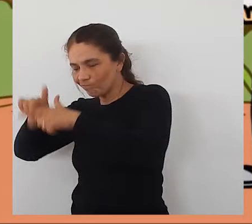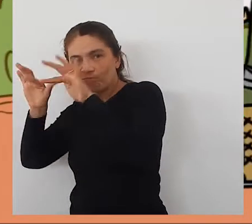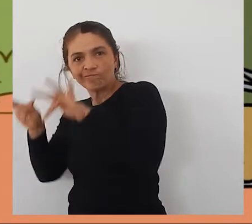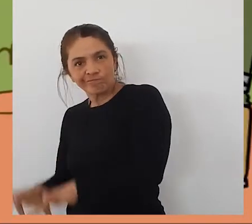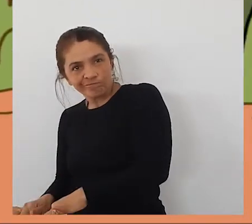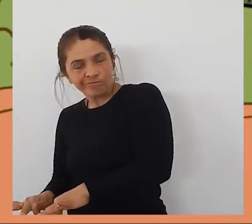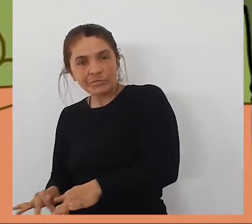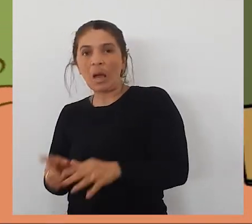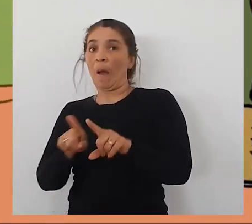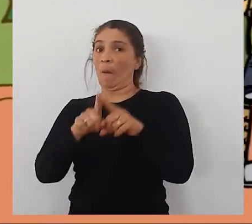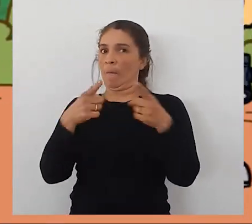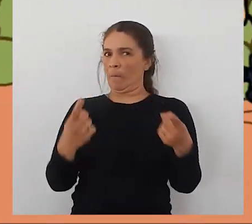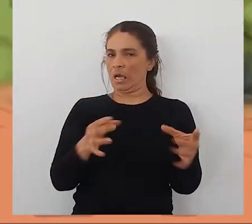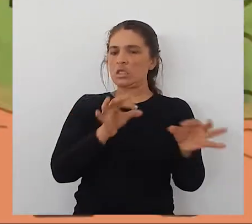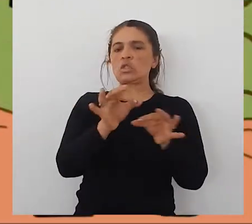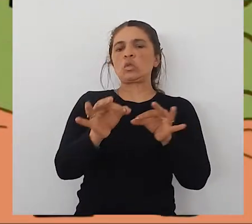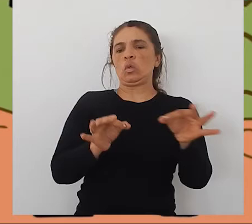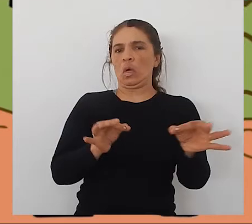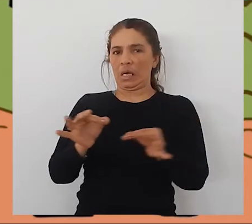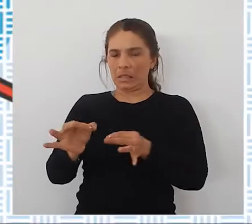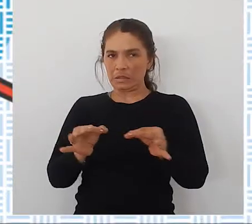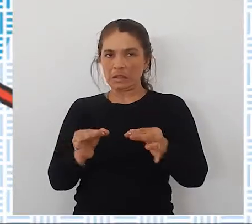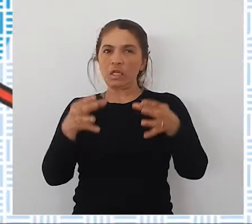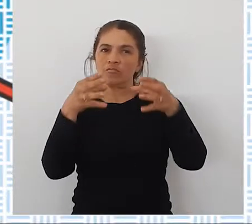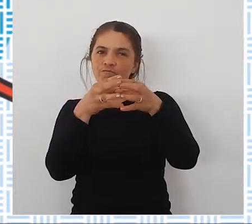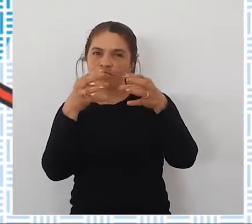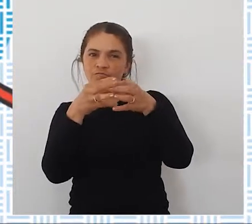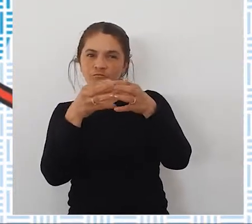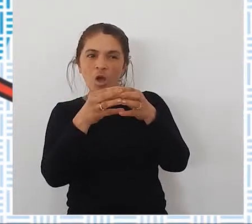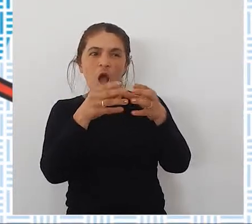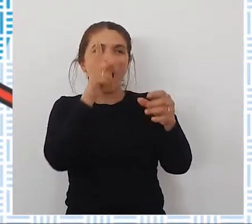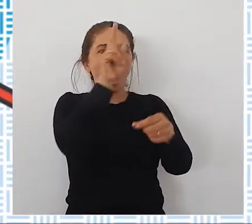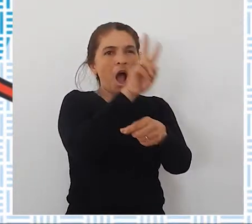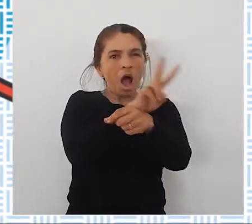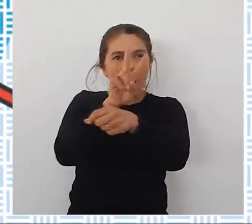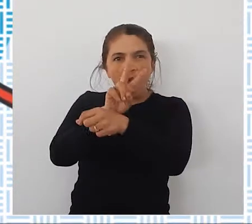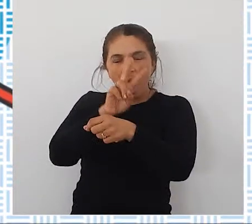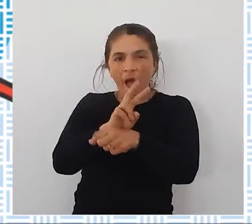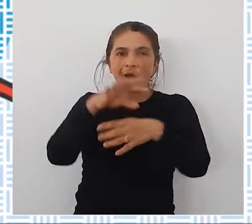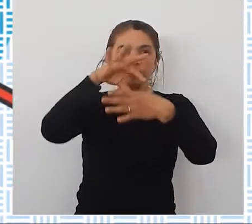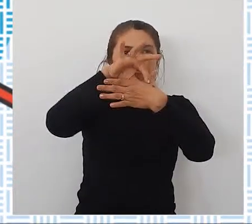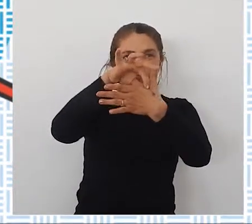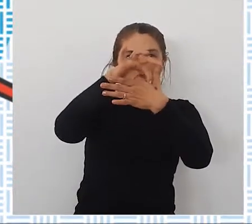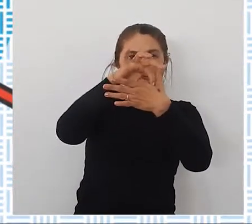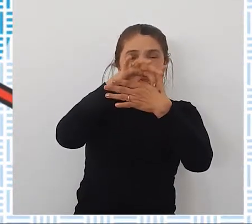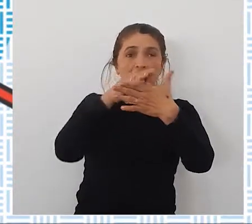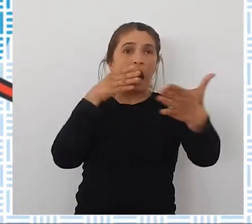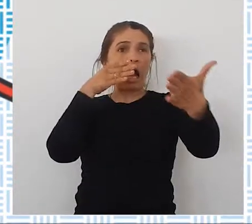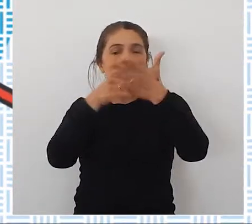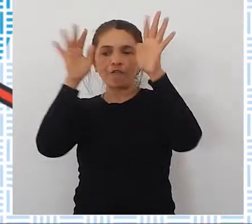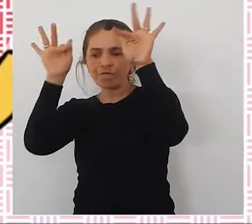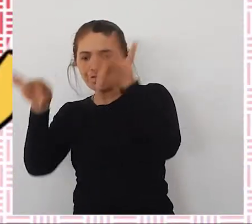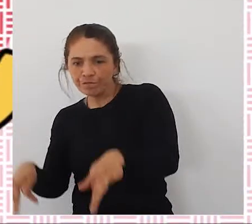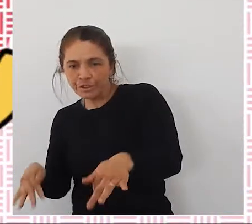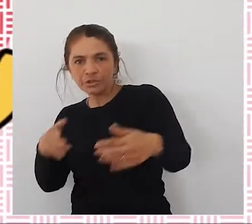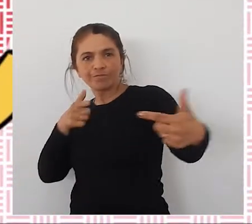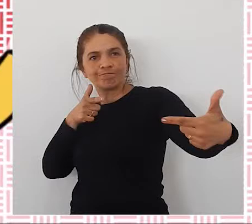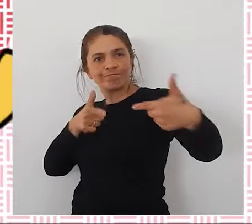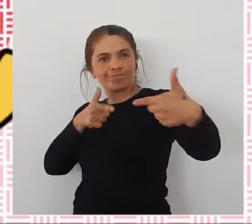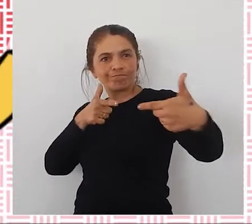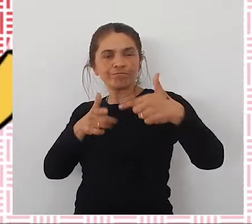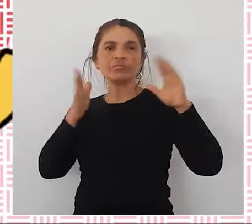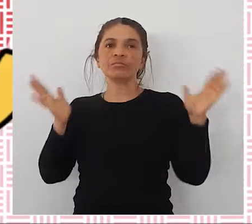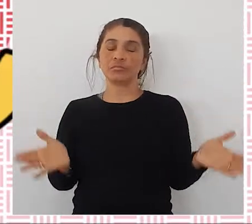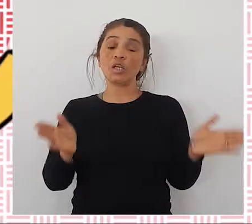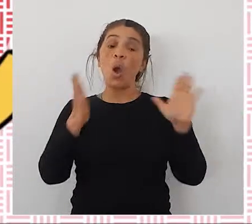Mas graças a um plano de ação e a equipe pró-carnívoros surgem para acabar de vez com esse confronto,